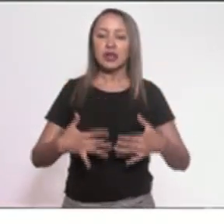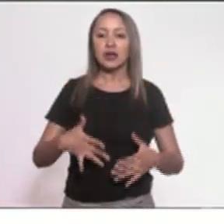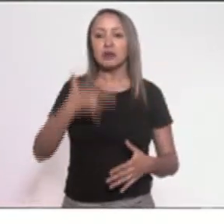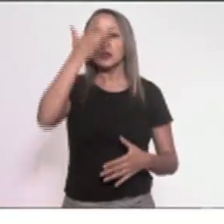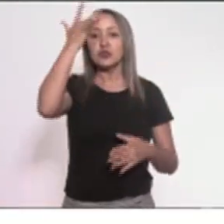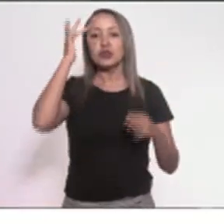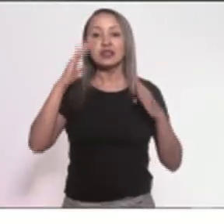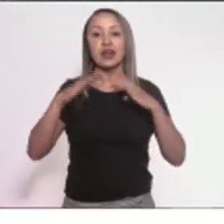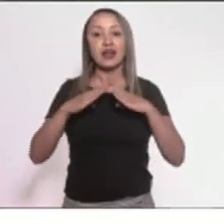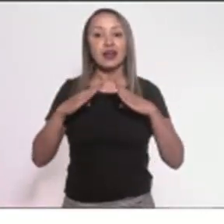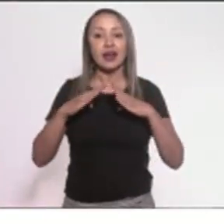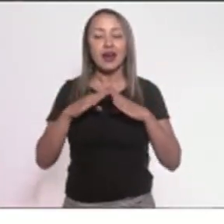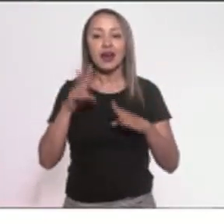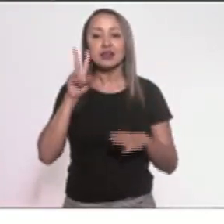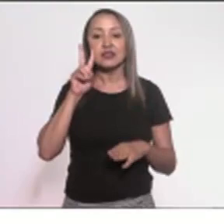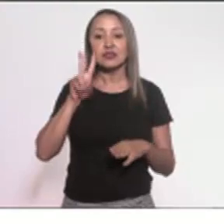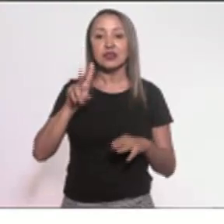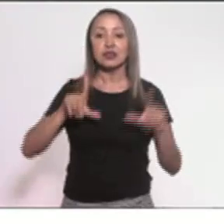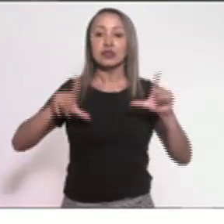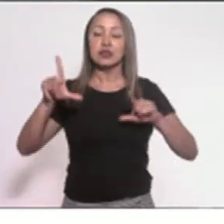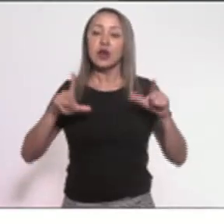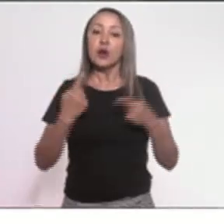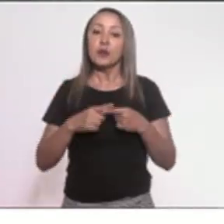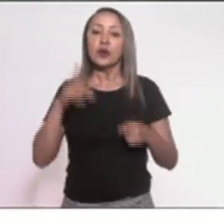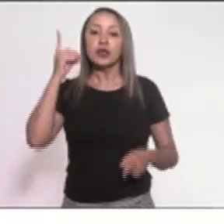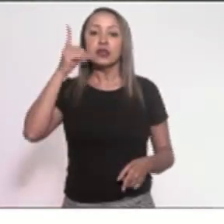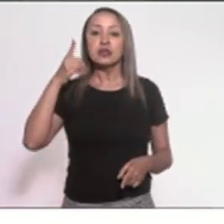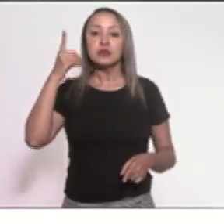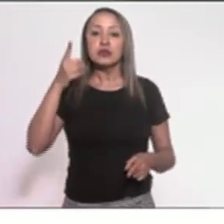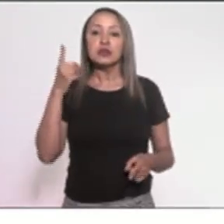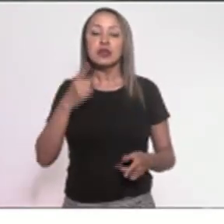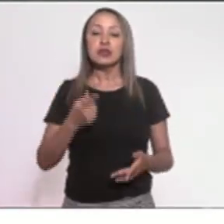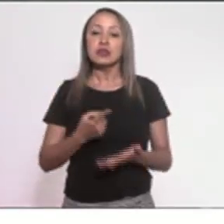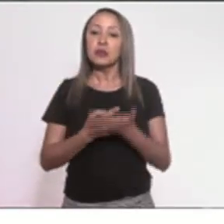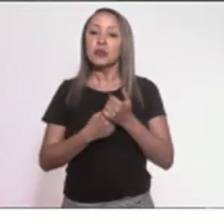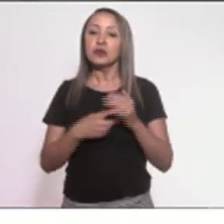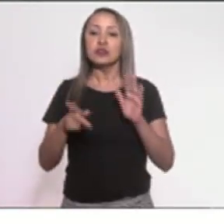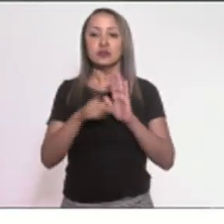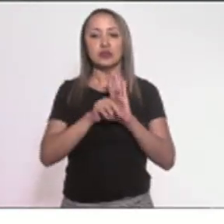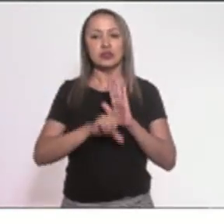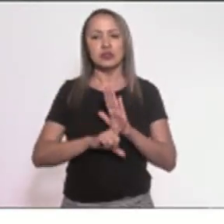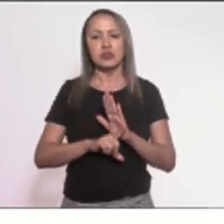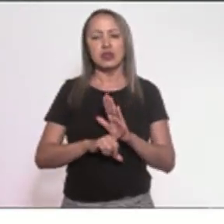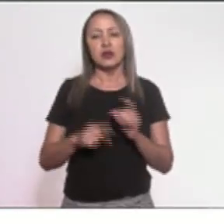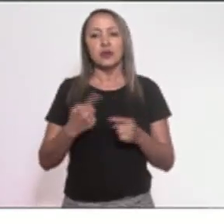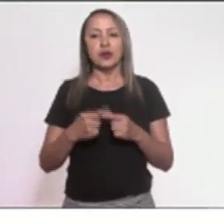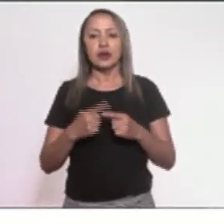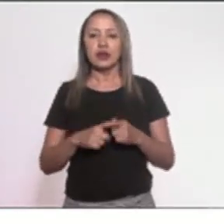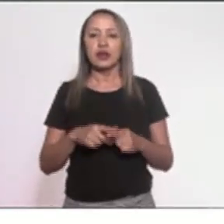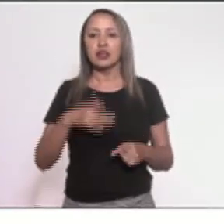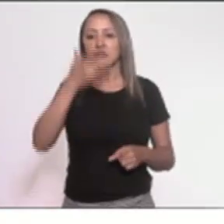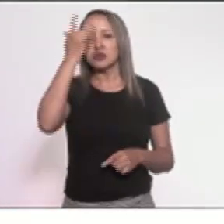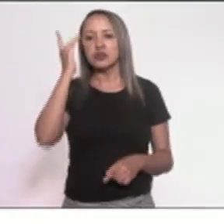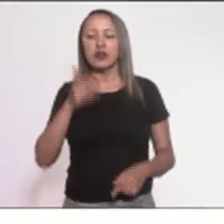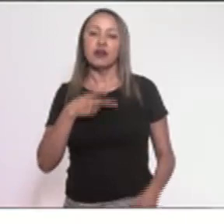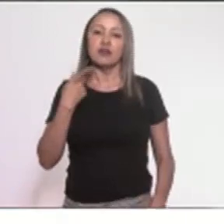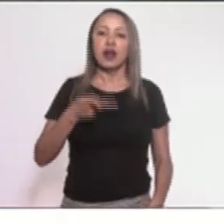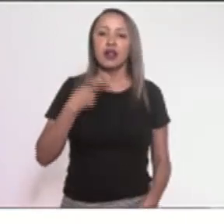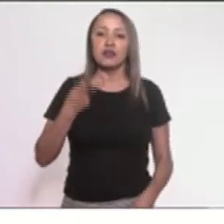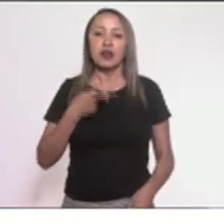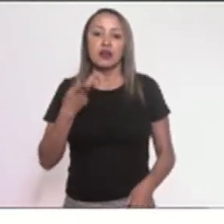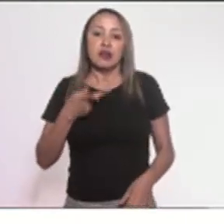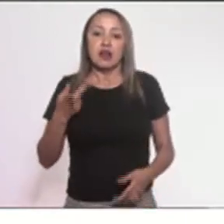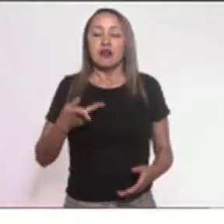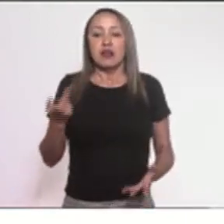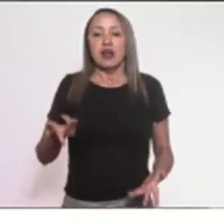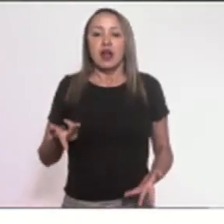em casa, por que está defendendo esse projeto. Aí fica todo mundo aqui, entendeu? Botando, não, vai botar na